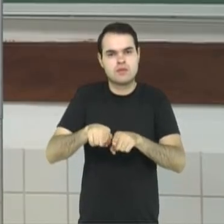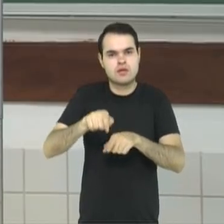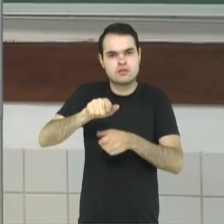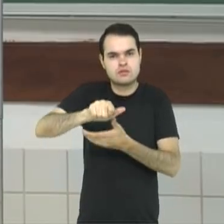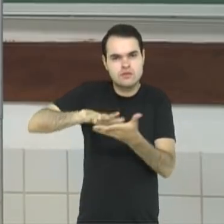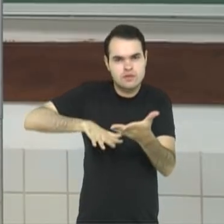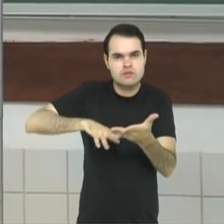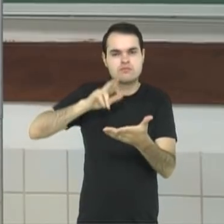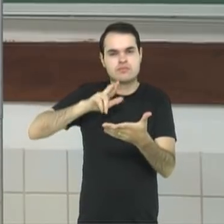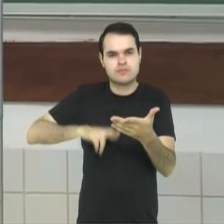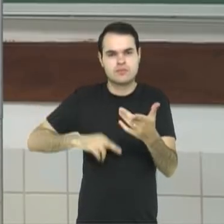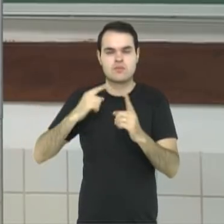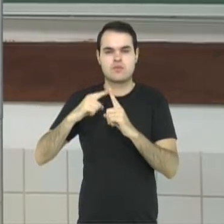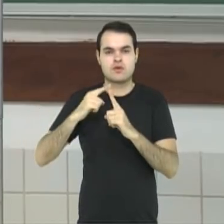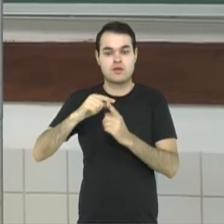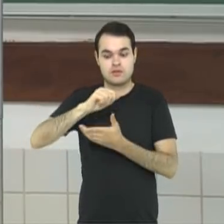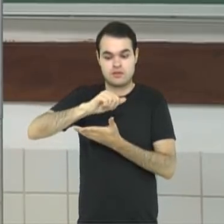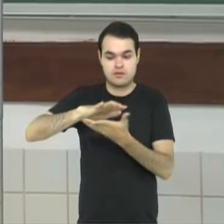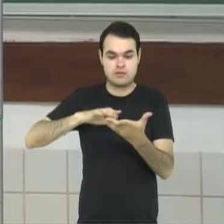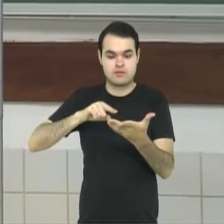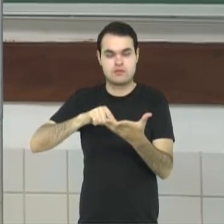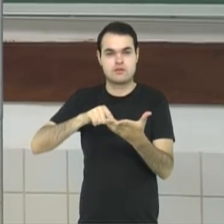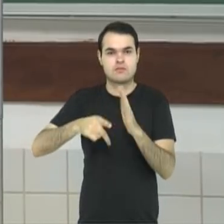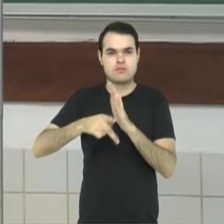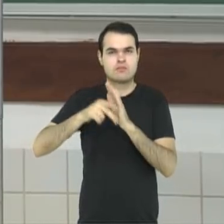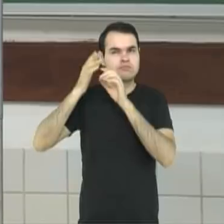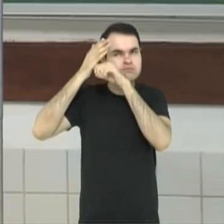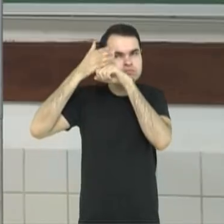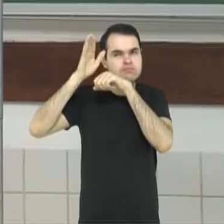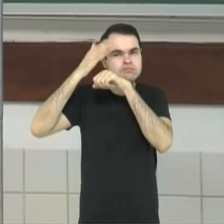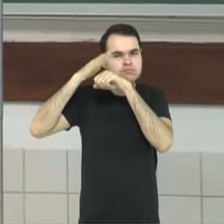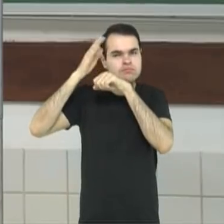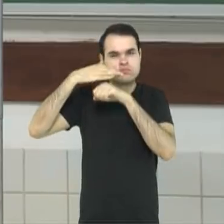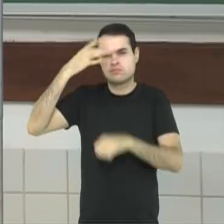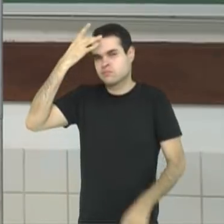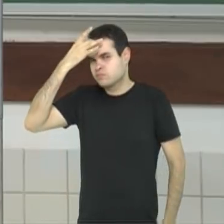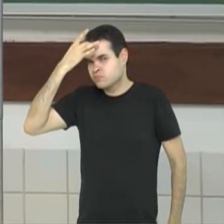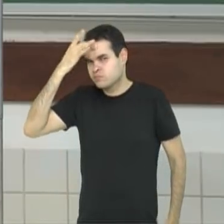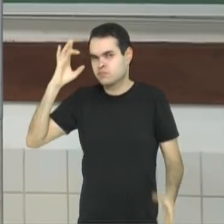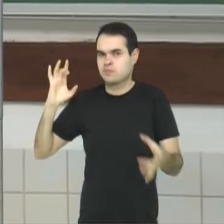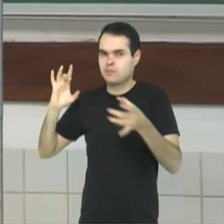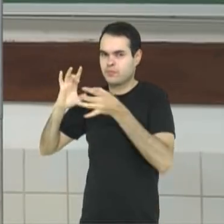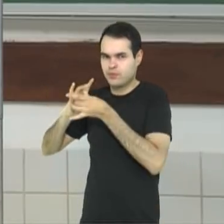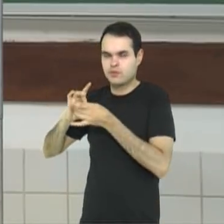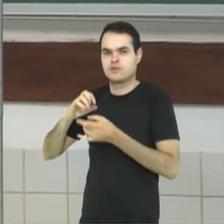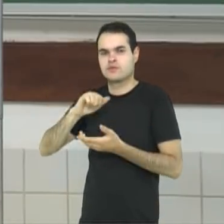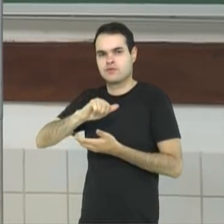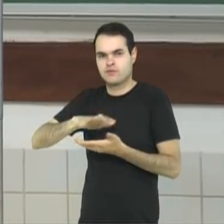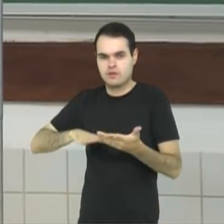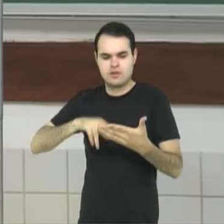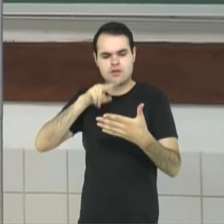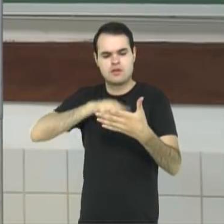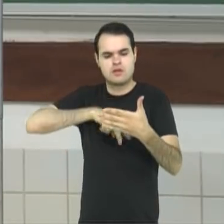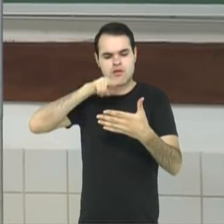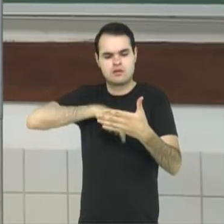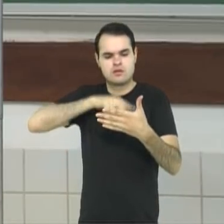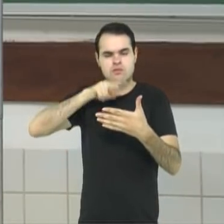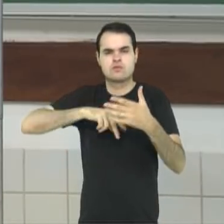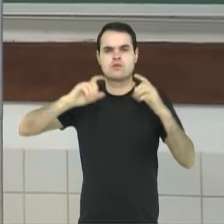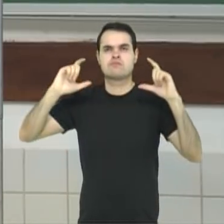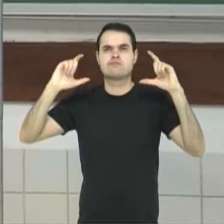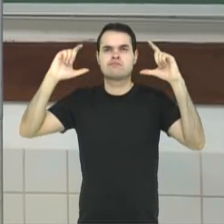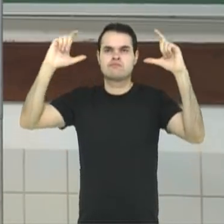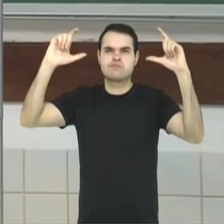Porque esse exercício de atividade mental sobre a atividade que está sendo solicitada, de leitura do enunciado,